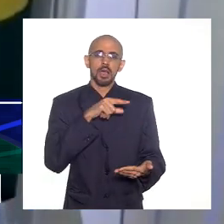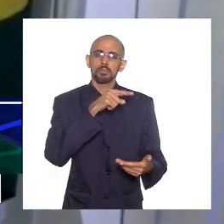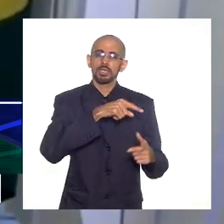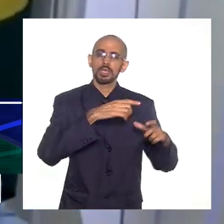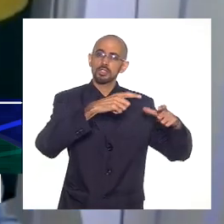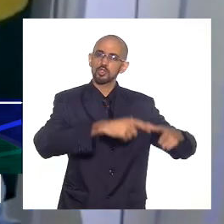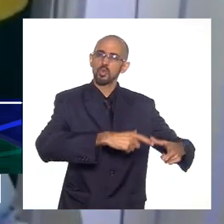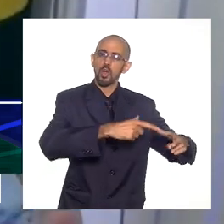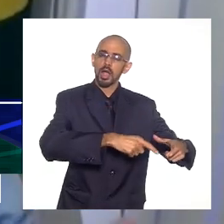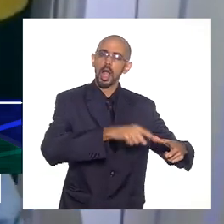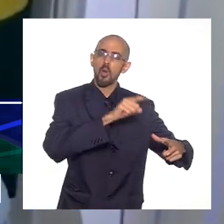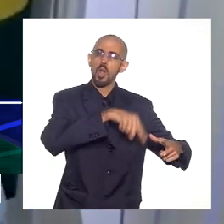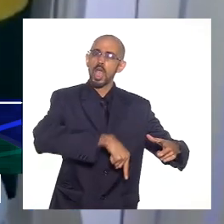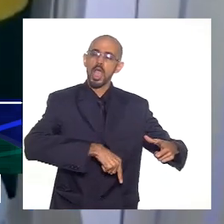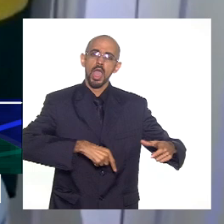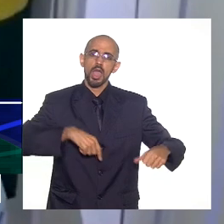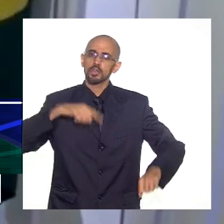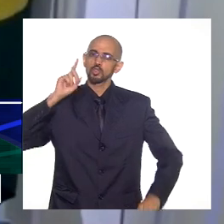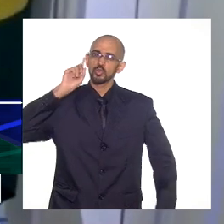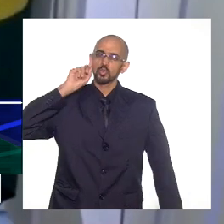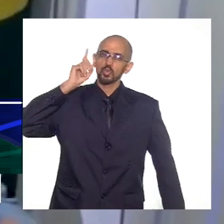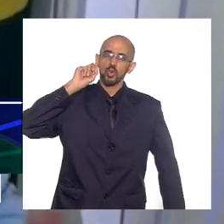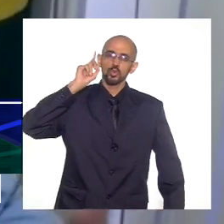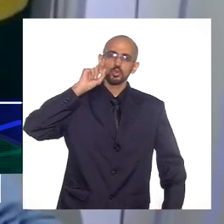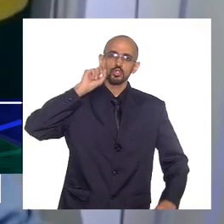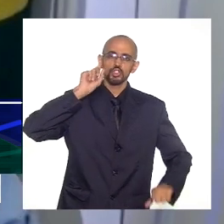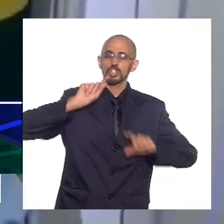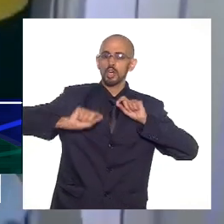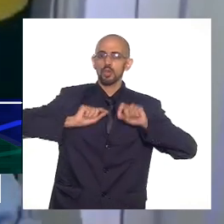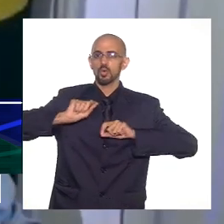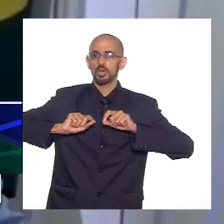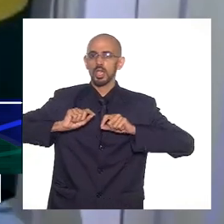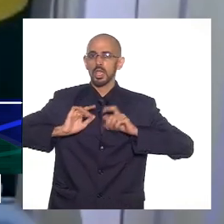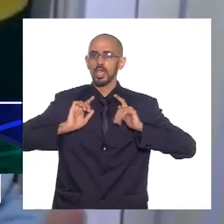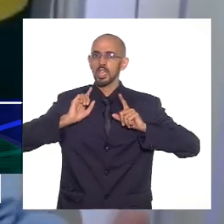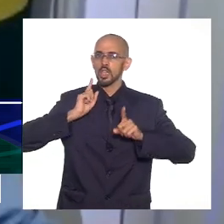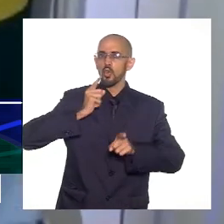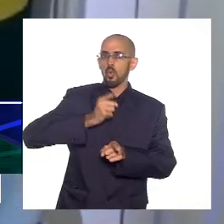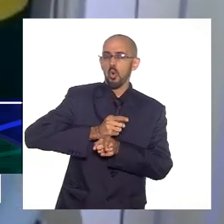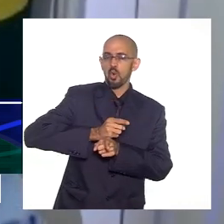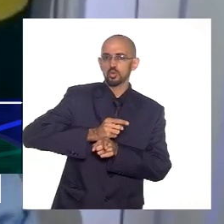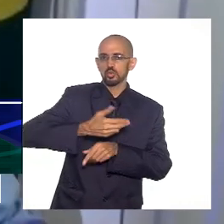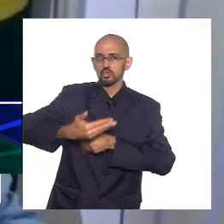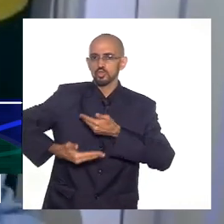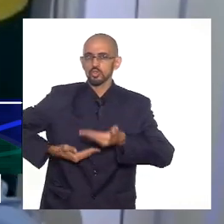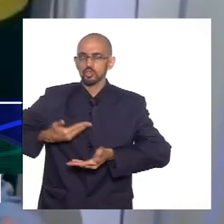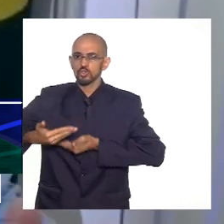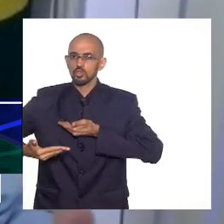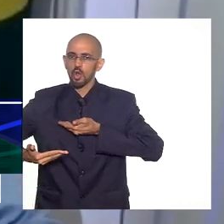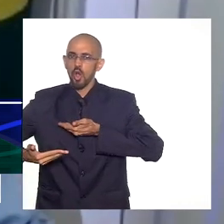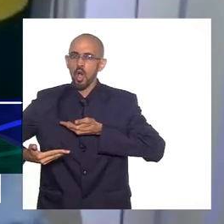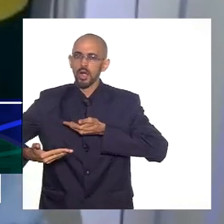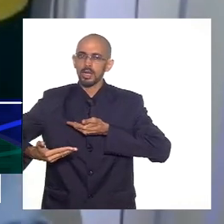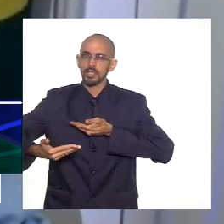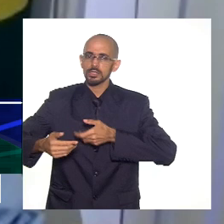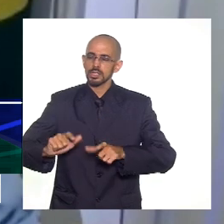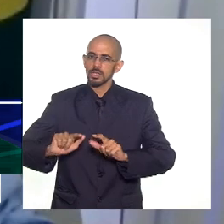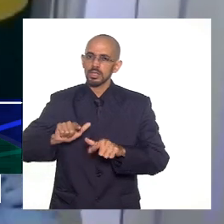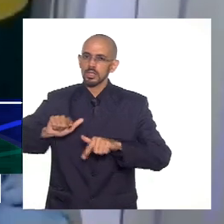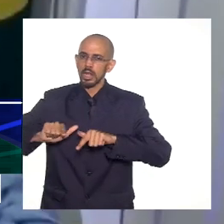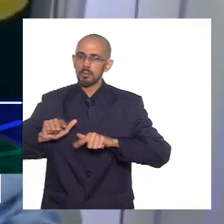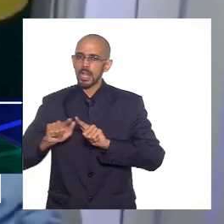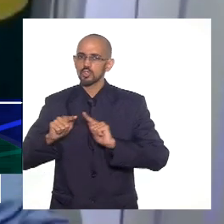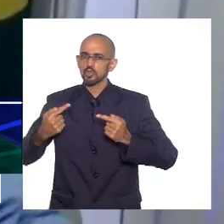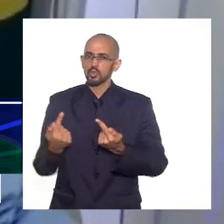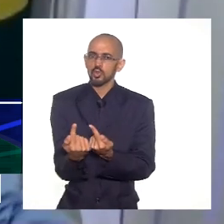escola é feita cotidianamente de encontros, de trocas, de trabalhos em grupo,